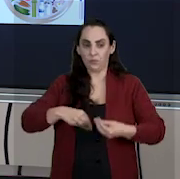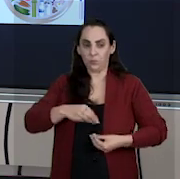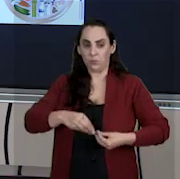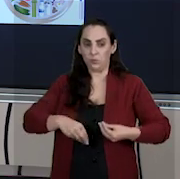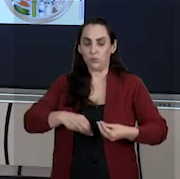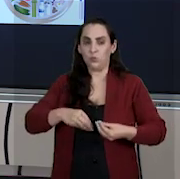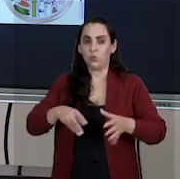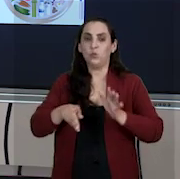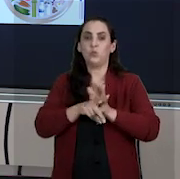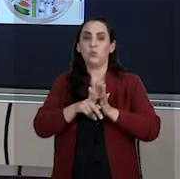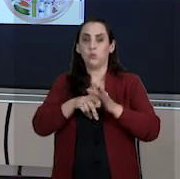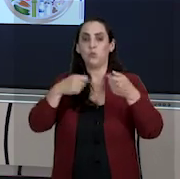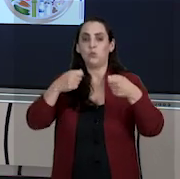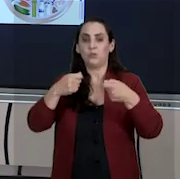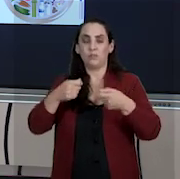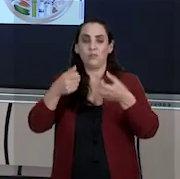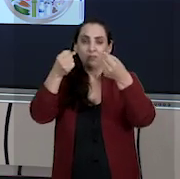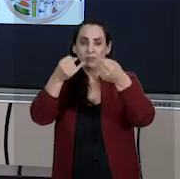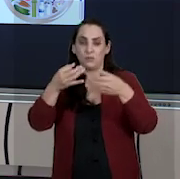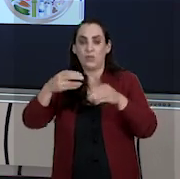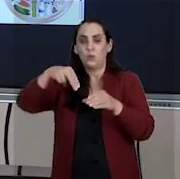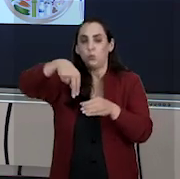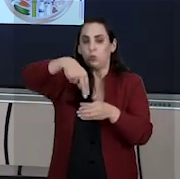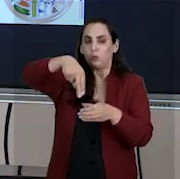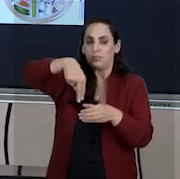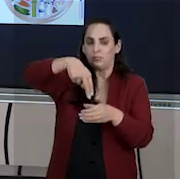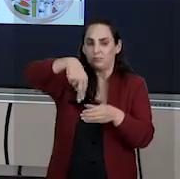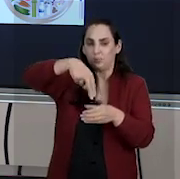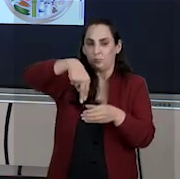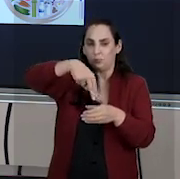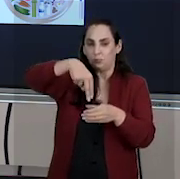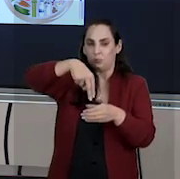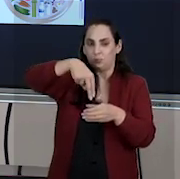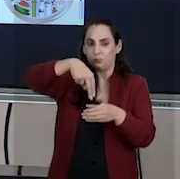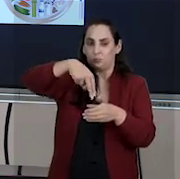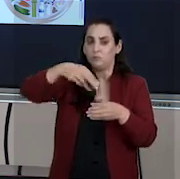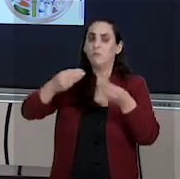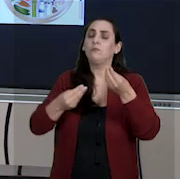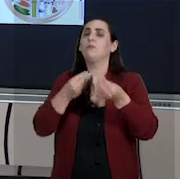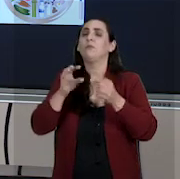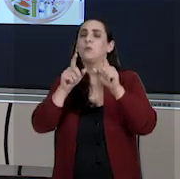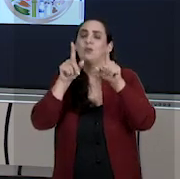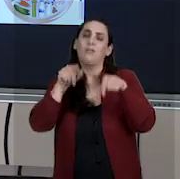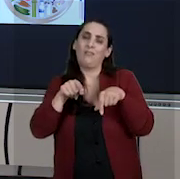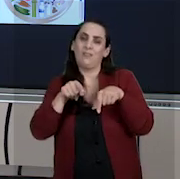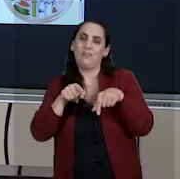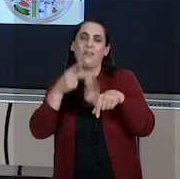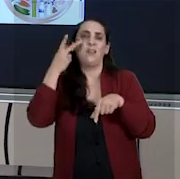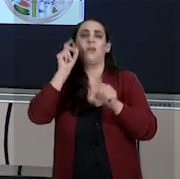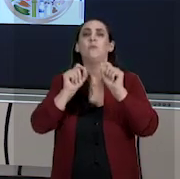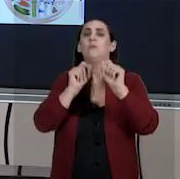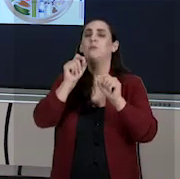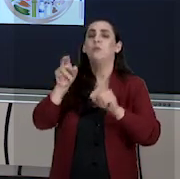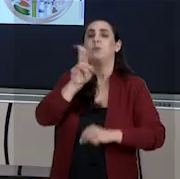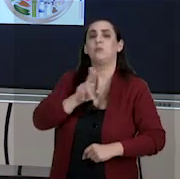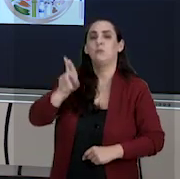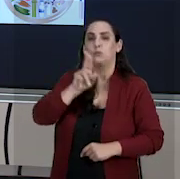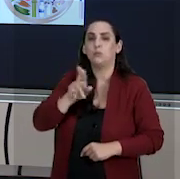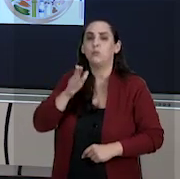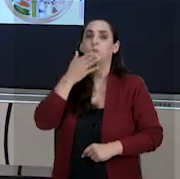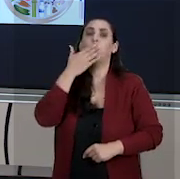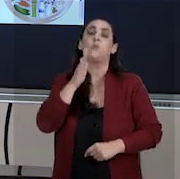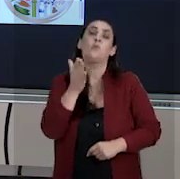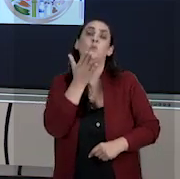não falar de nutrição quando se fala do sistema digestório. O que é a nutrição e para que ela serve? Quais são os alimentos